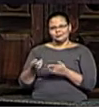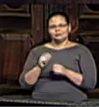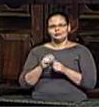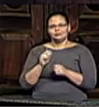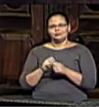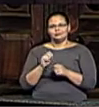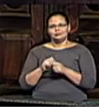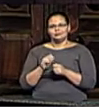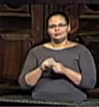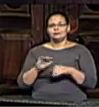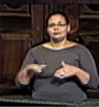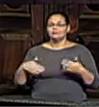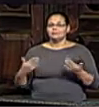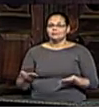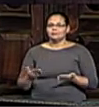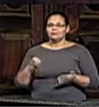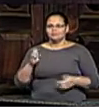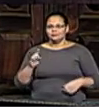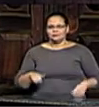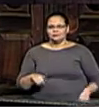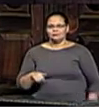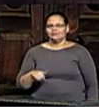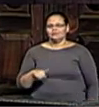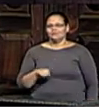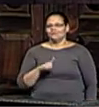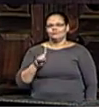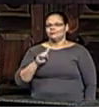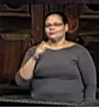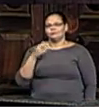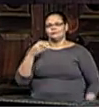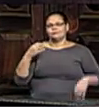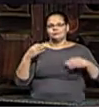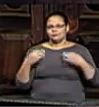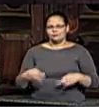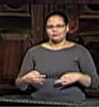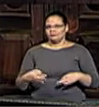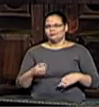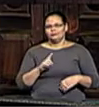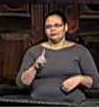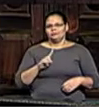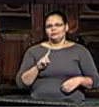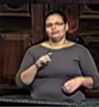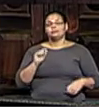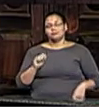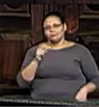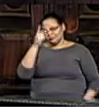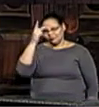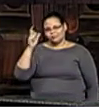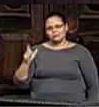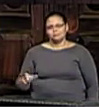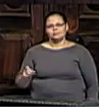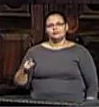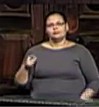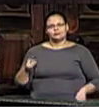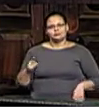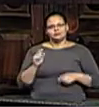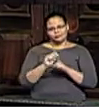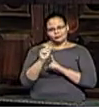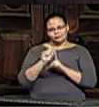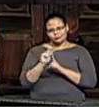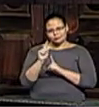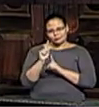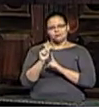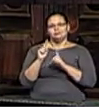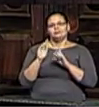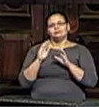fez. Então, é injusto, é imoral. Alguém perdeu o aluguel social